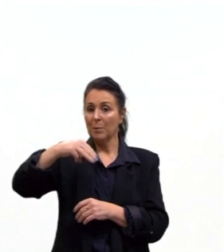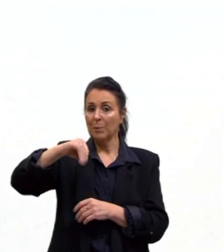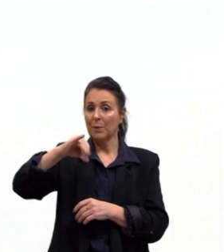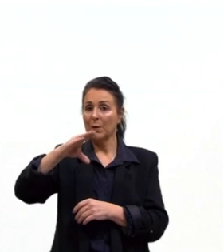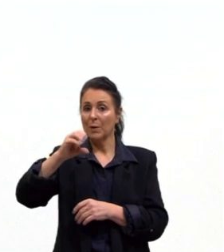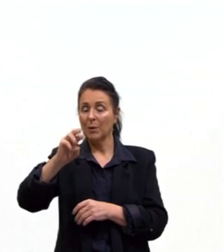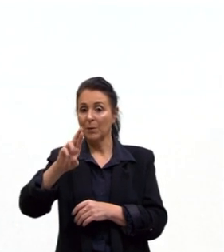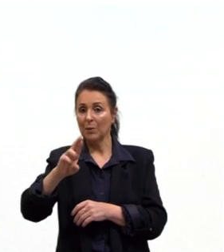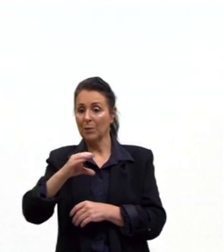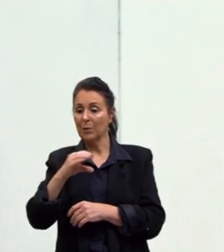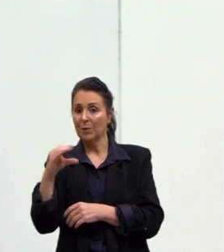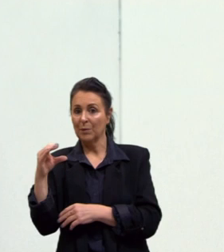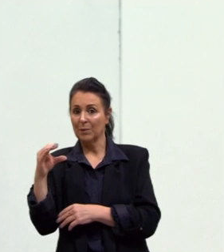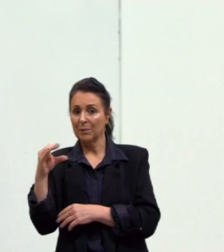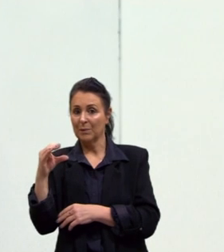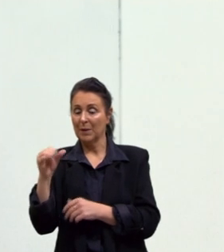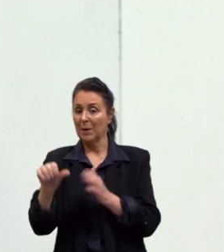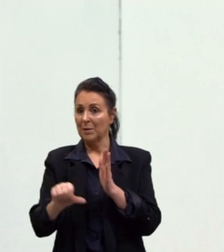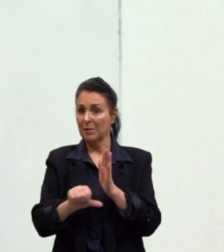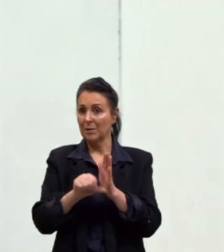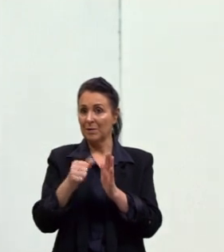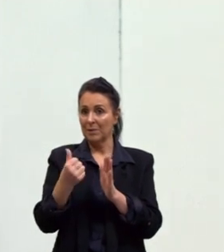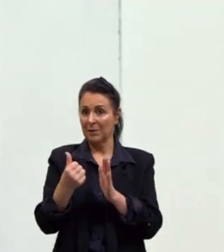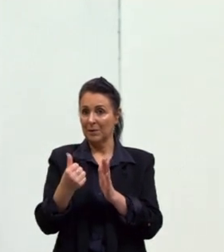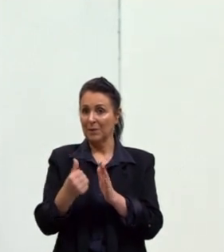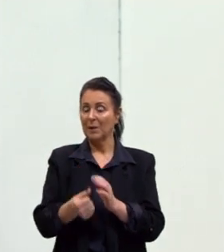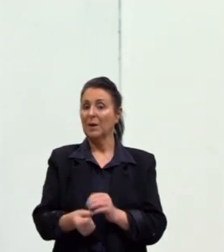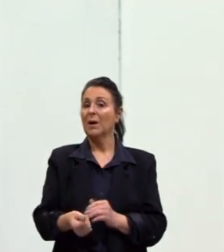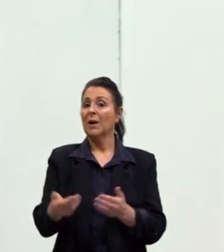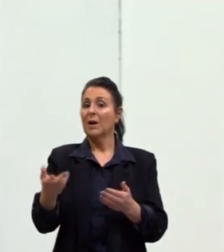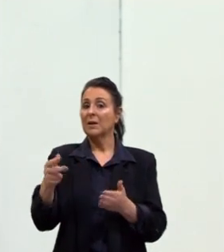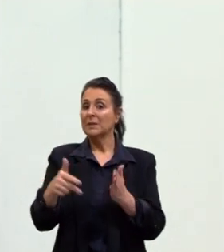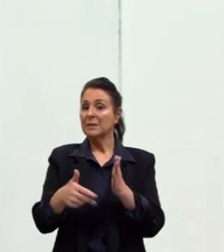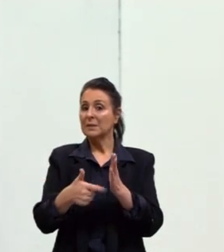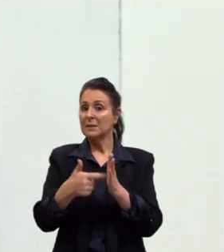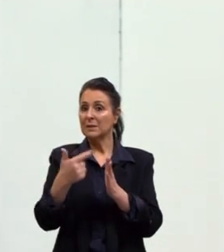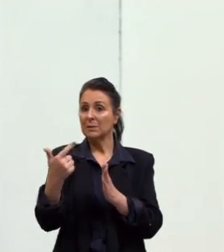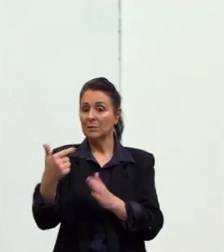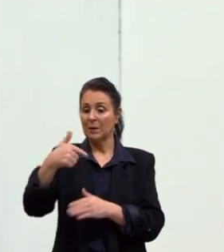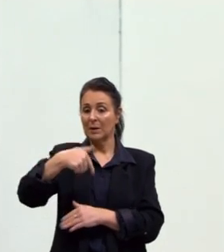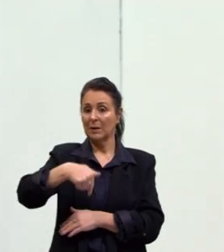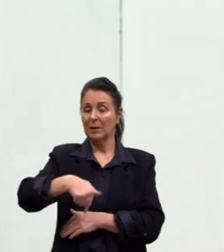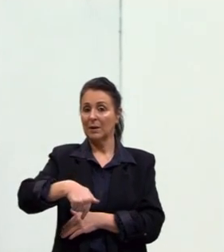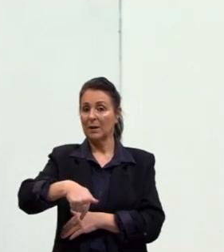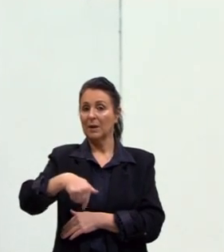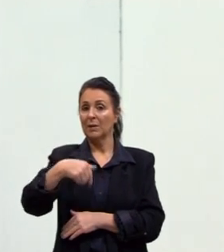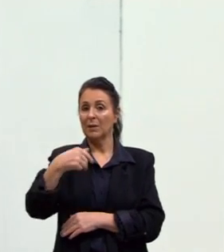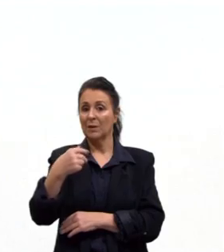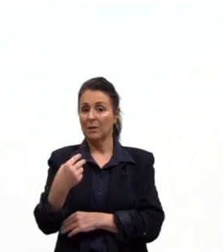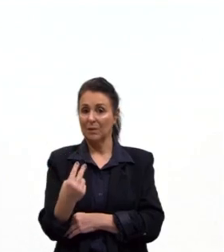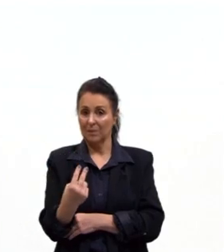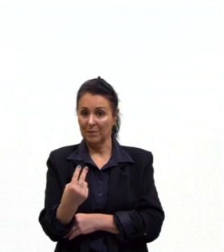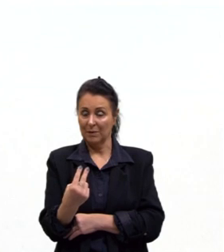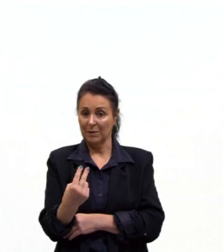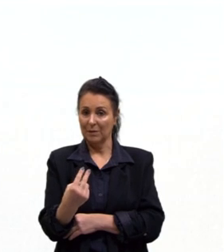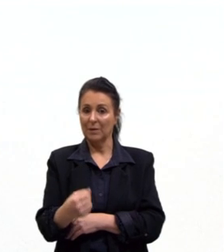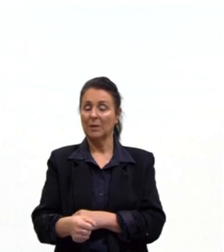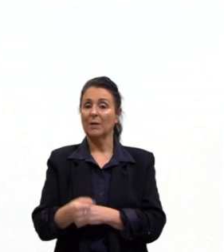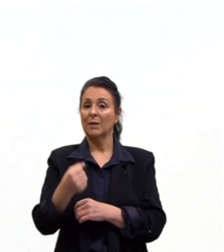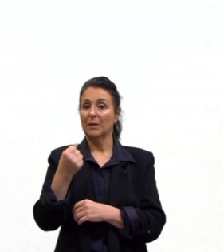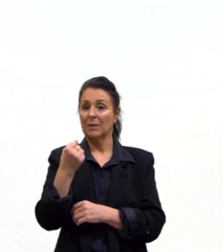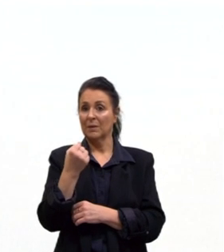tá é sempre 61 e já a segunda vou chamar de que é dois que é